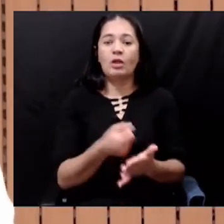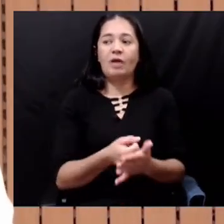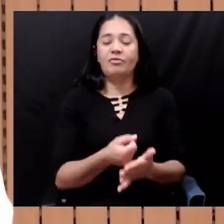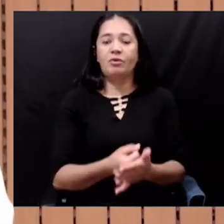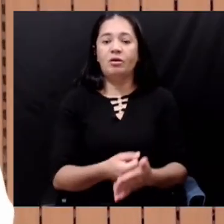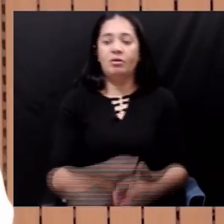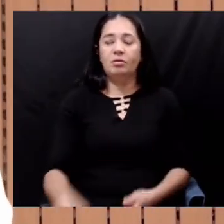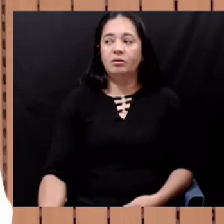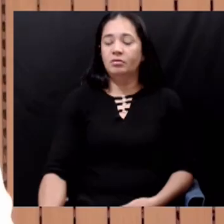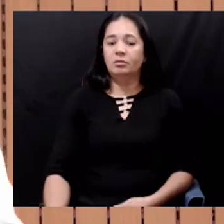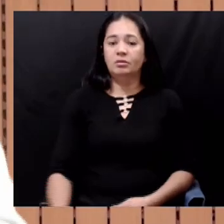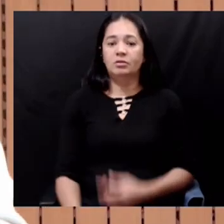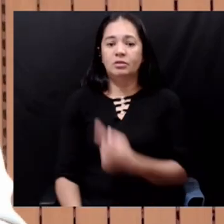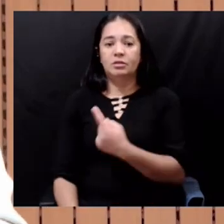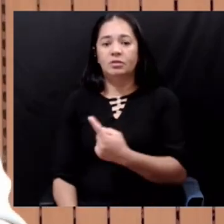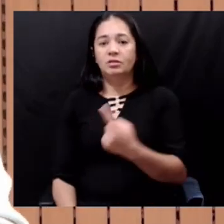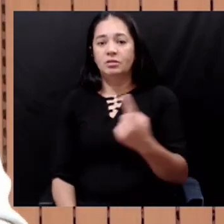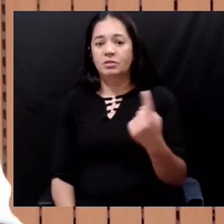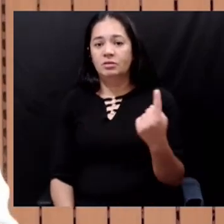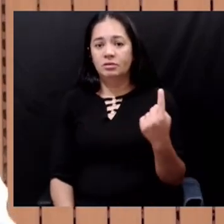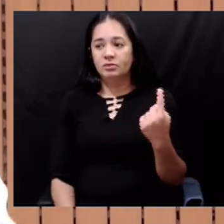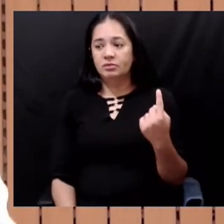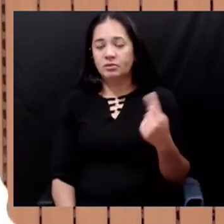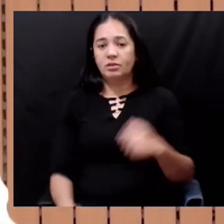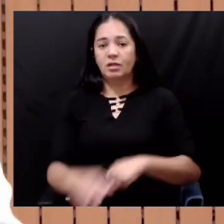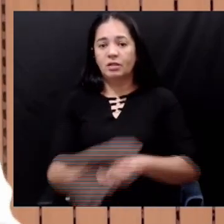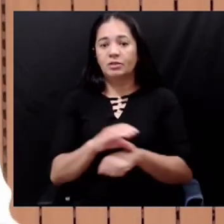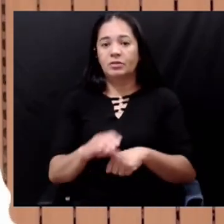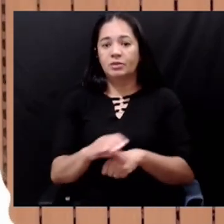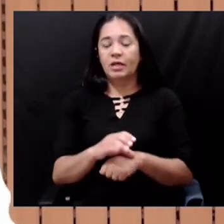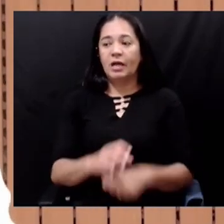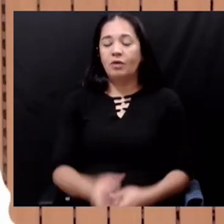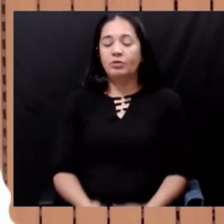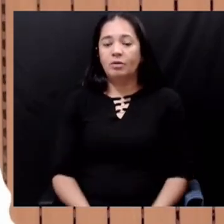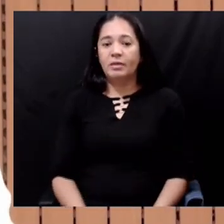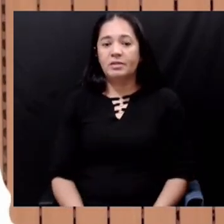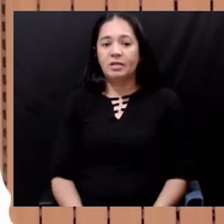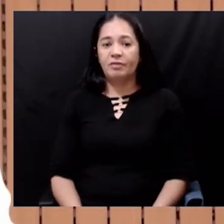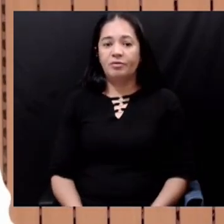de cada cursinho. A parceria, ela prevê